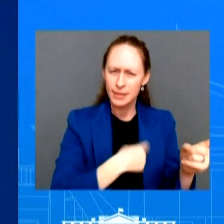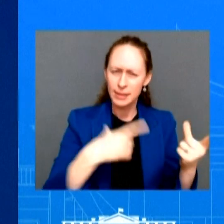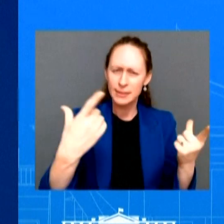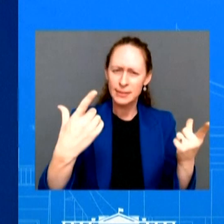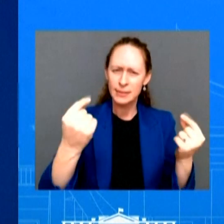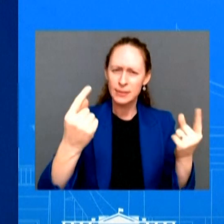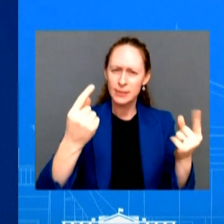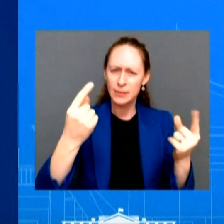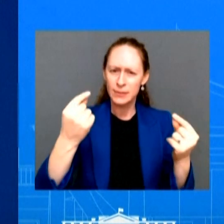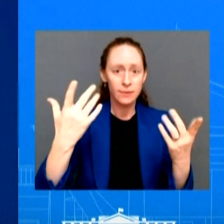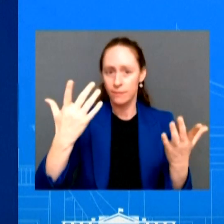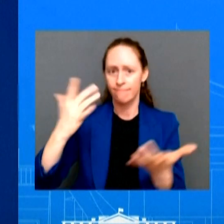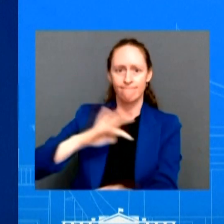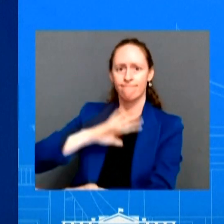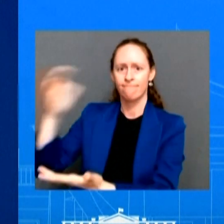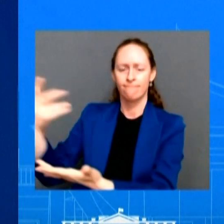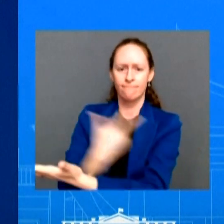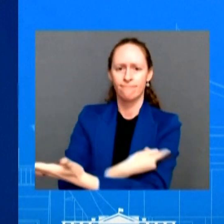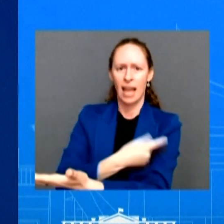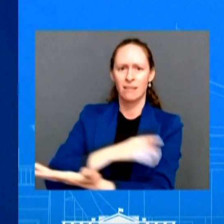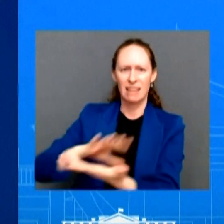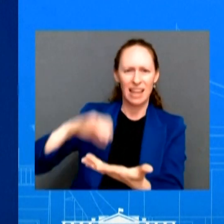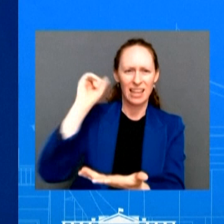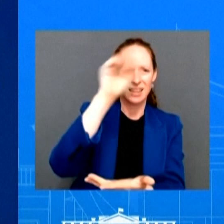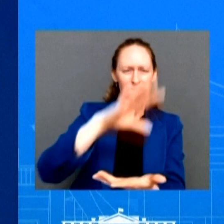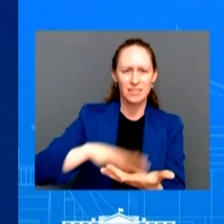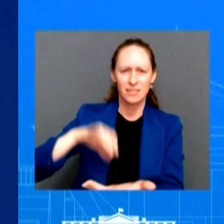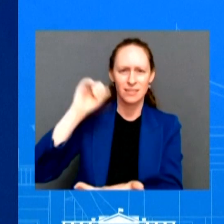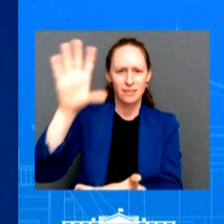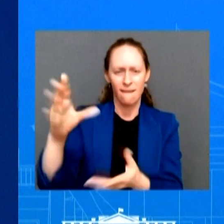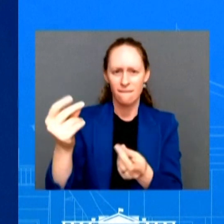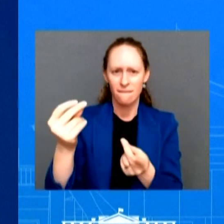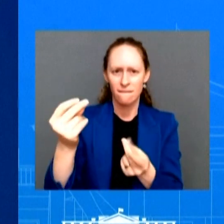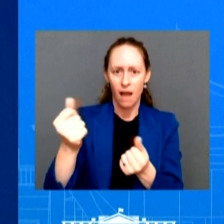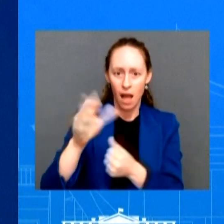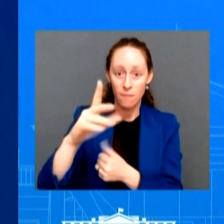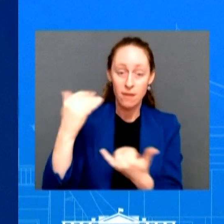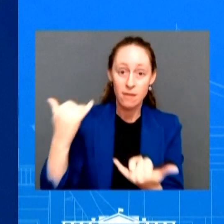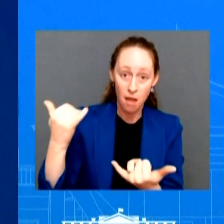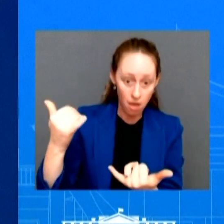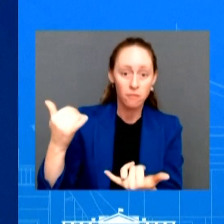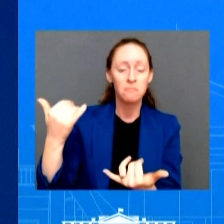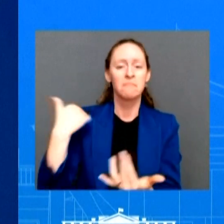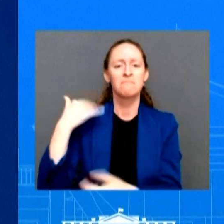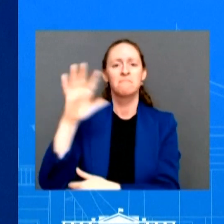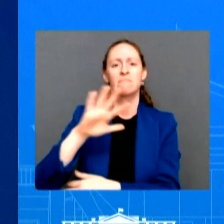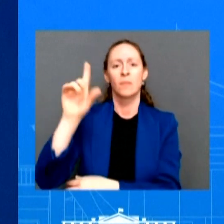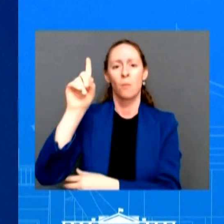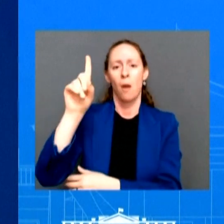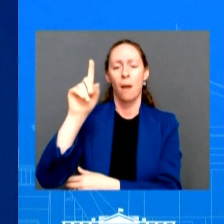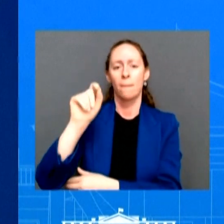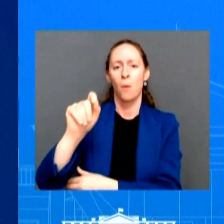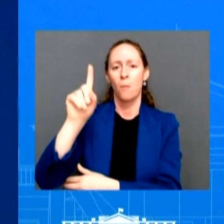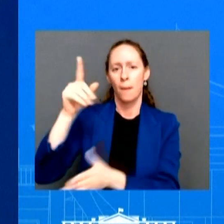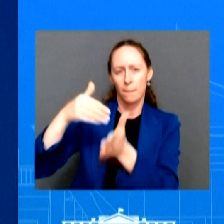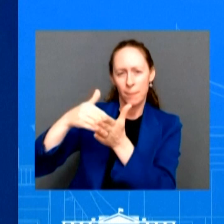Os Estados Unidos correm para conter o surto da varíola do macaco no país. A Administração de Alimentos e Medicamentos, o equivalente à